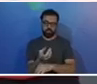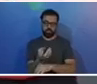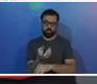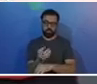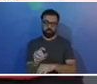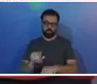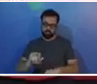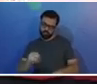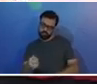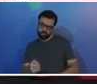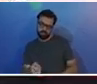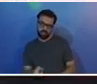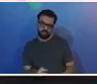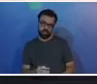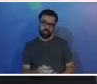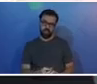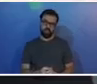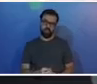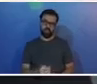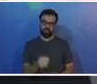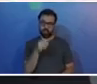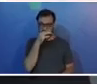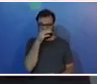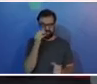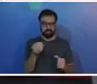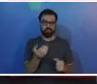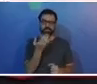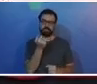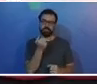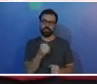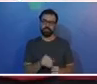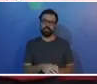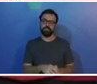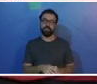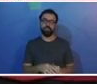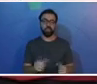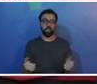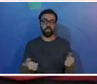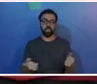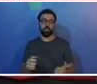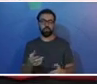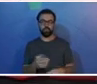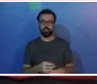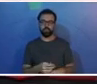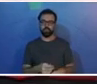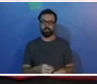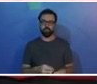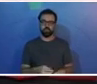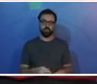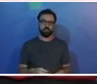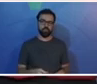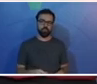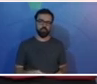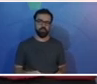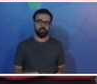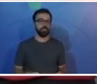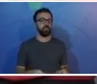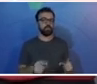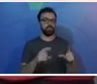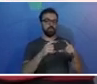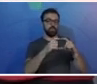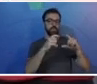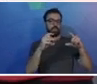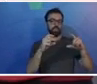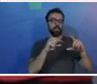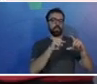olha nossos alimentos. Se a gente prestar atenção, cada preço tem o nome do produto aqui em cima